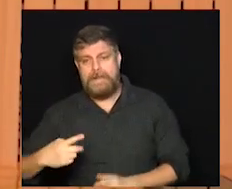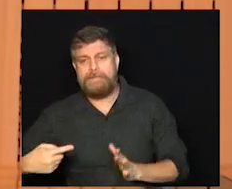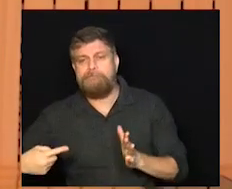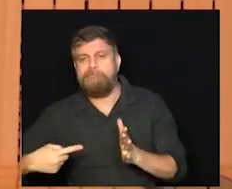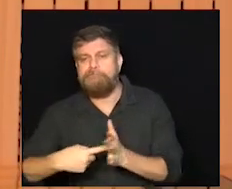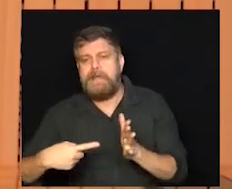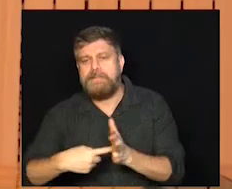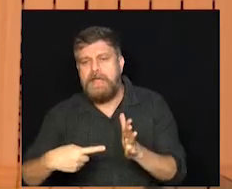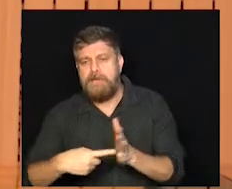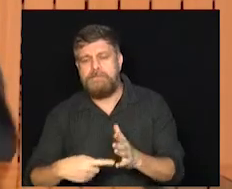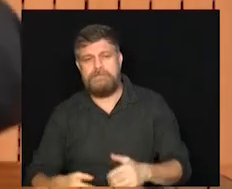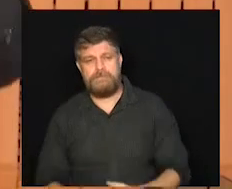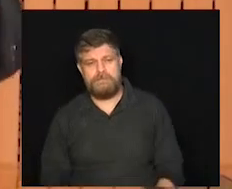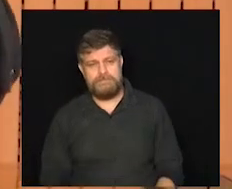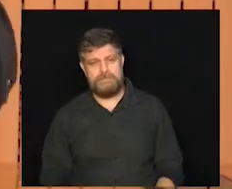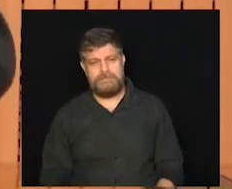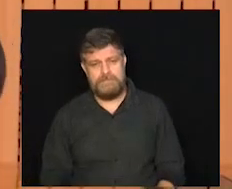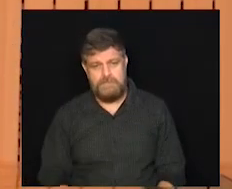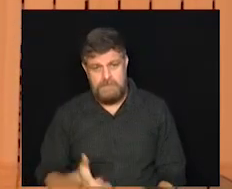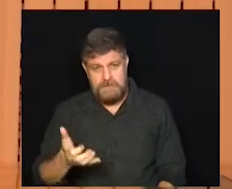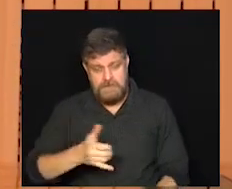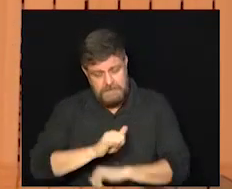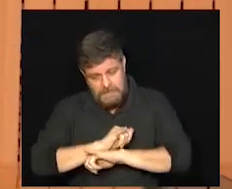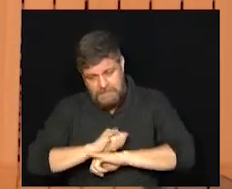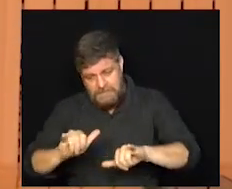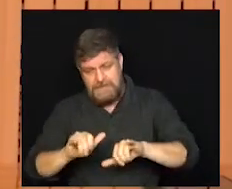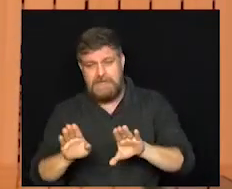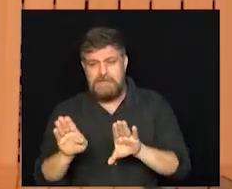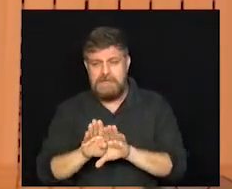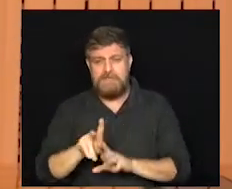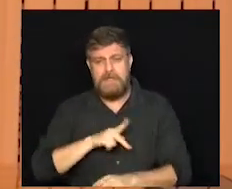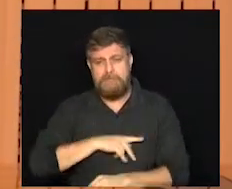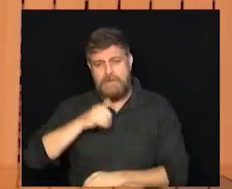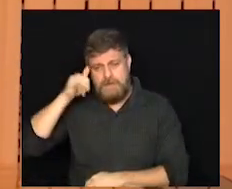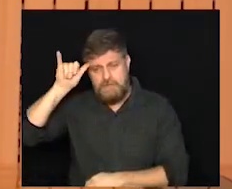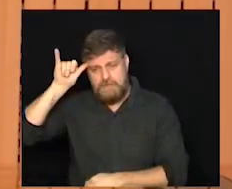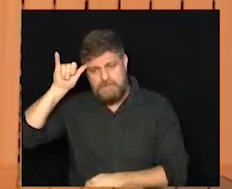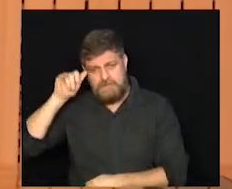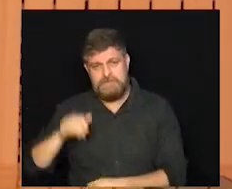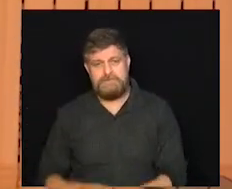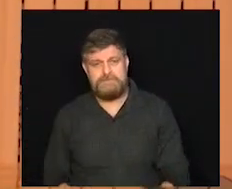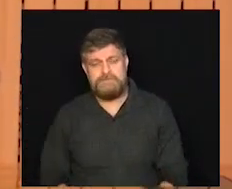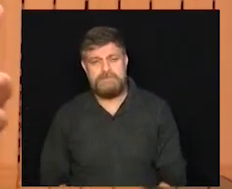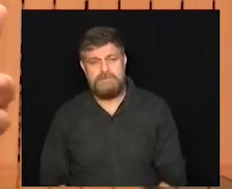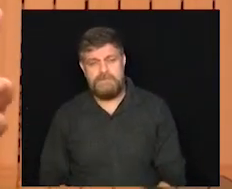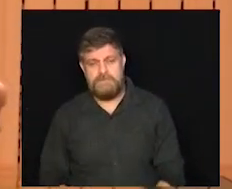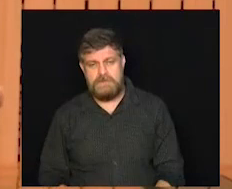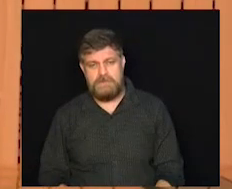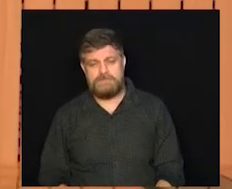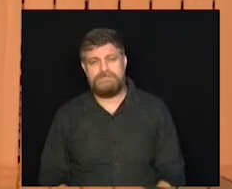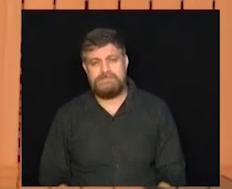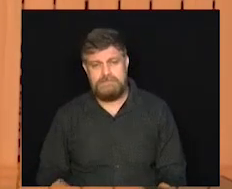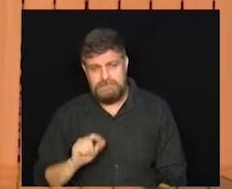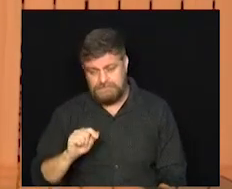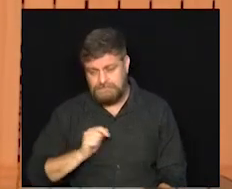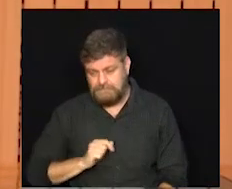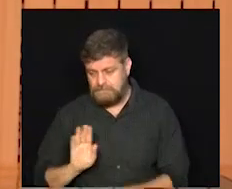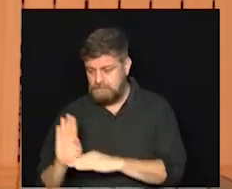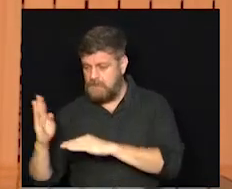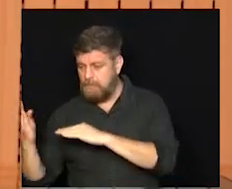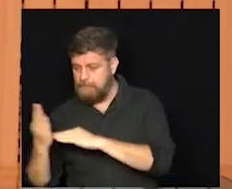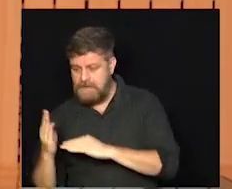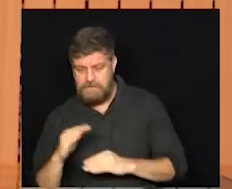Também vale destacar, e o Paulo Bufo até vereador fez referência a isso, das ligações entre os bairros,